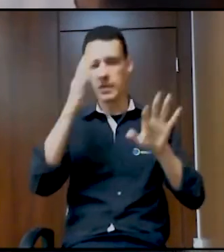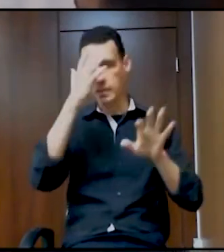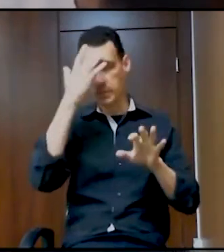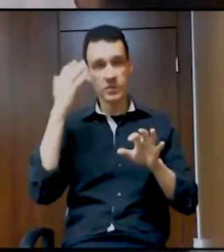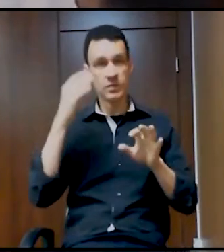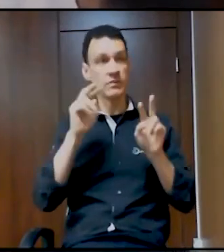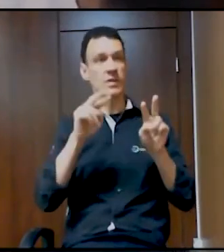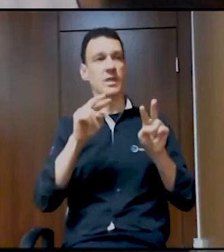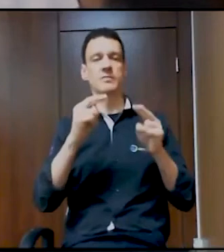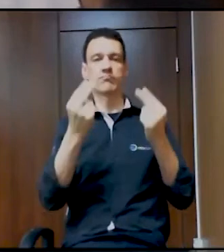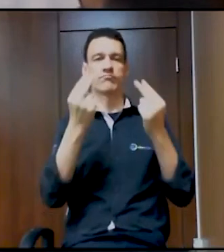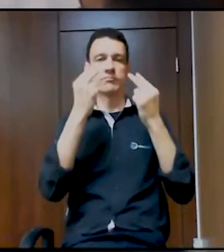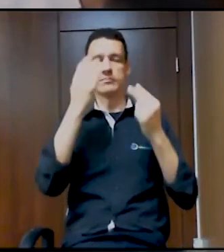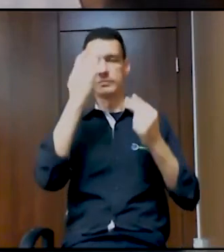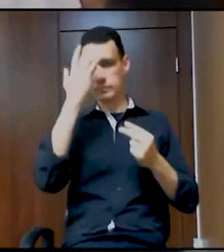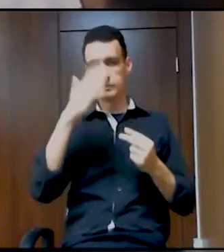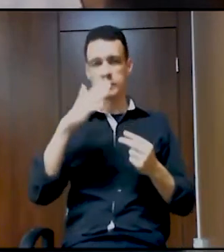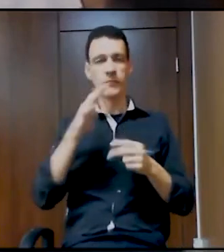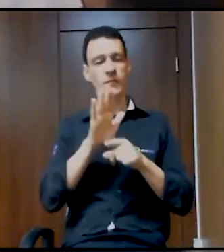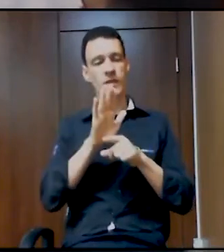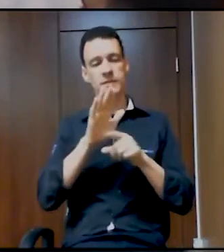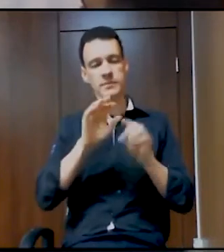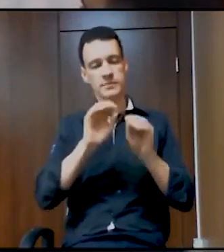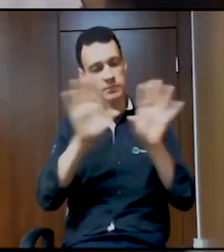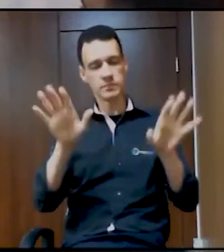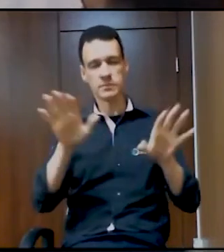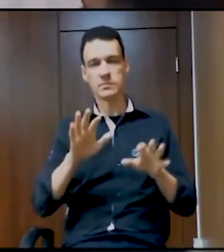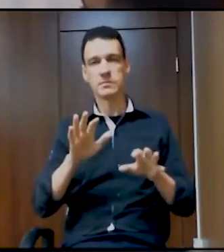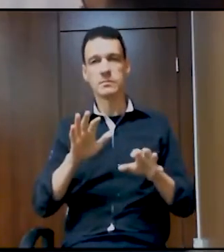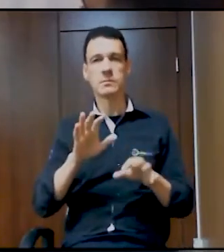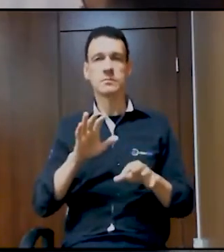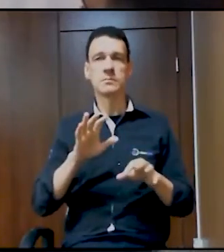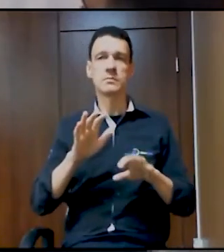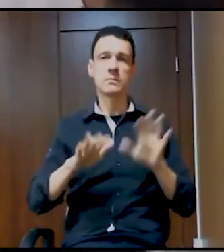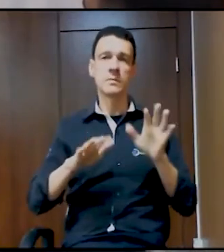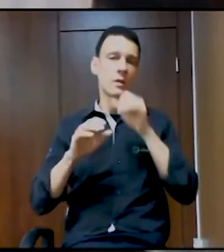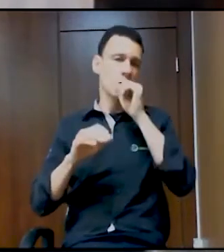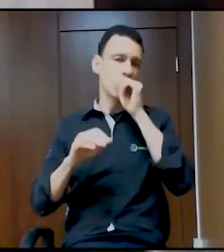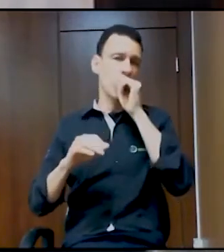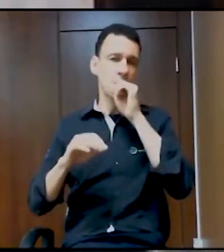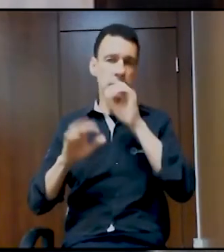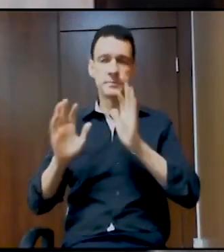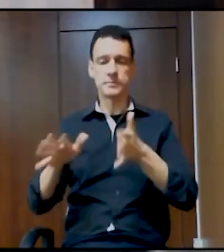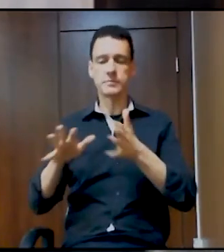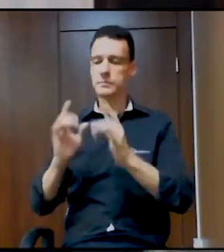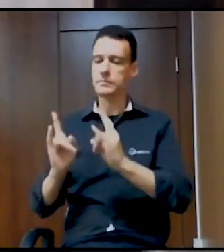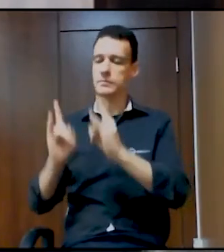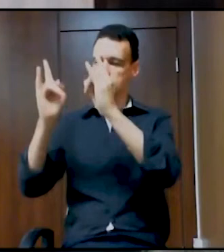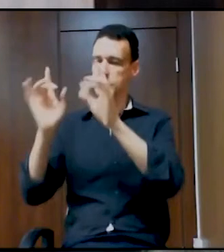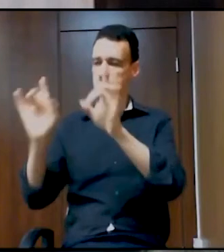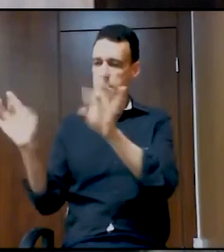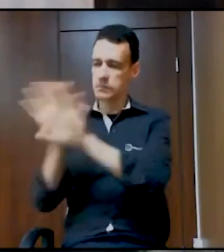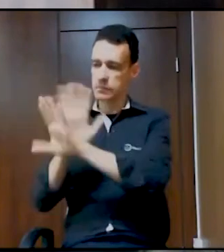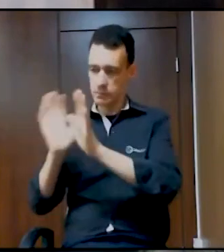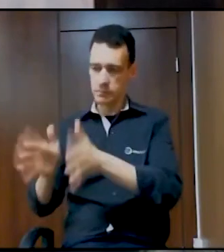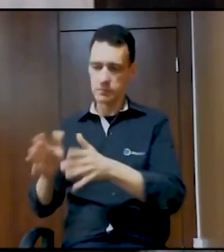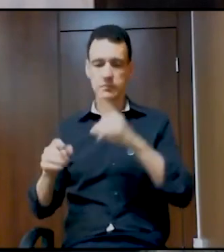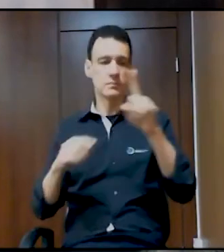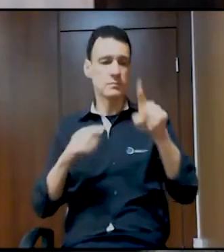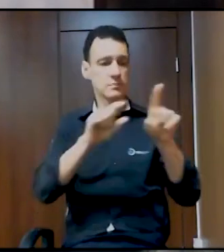rua, né? Não que depois que sai uma demanda, que fecha a demanda, vai selecionar